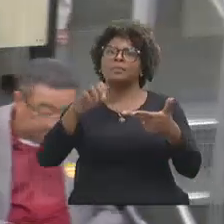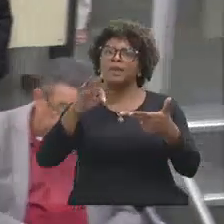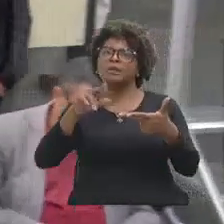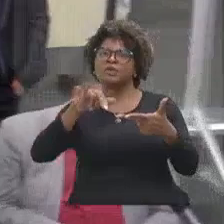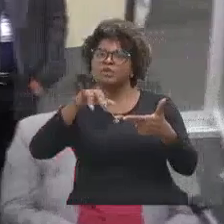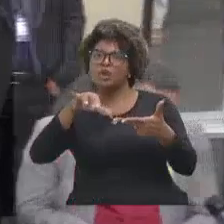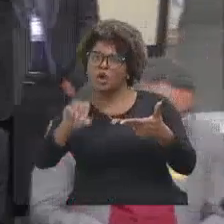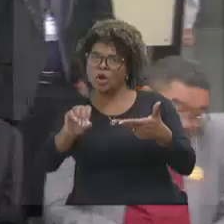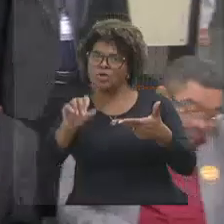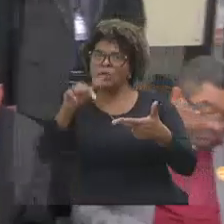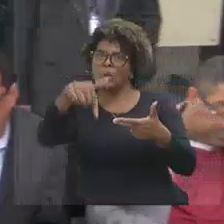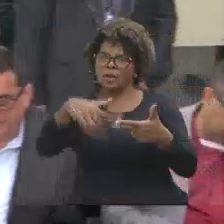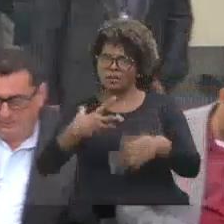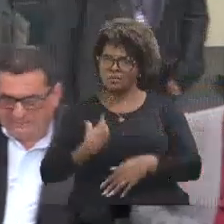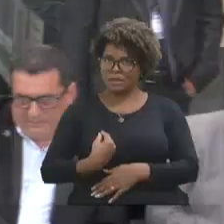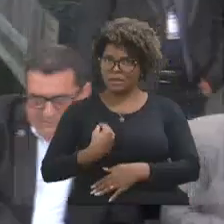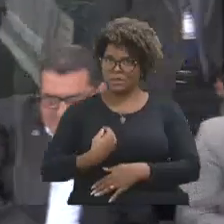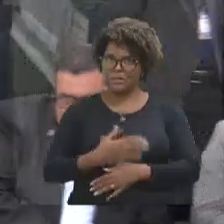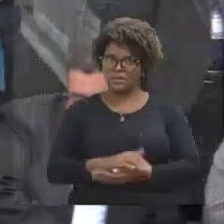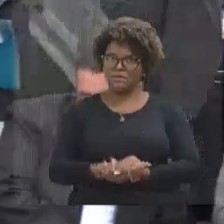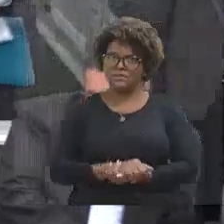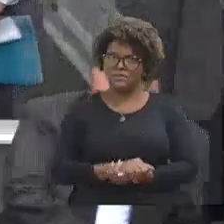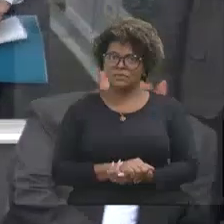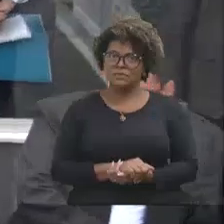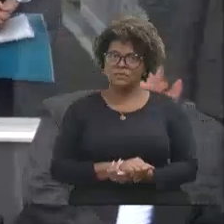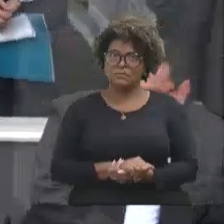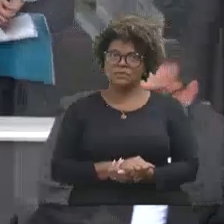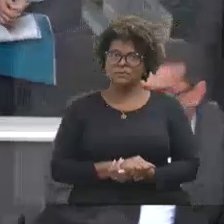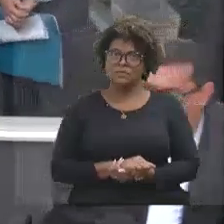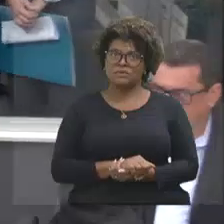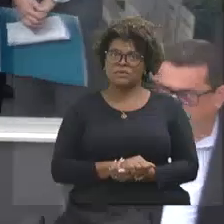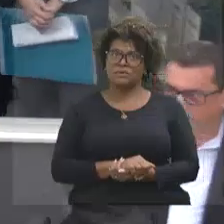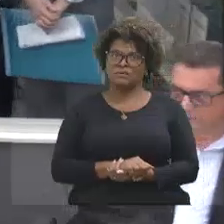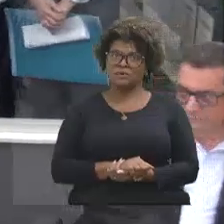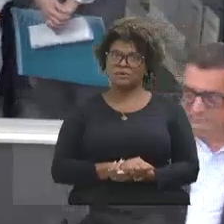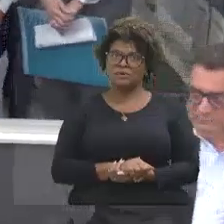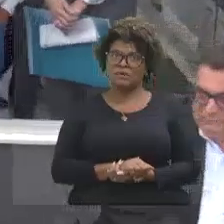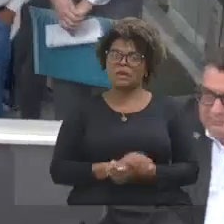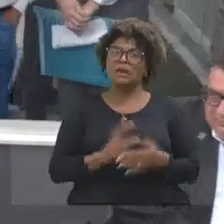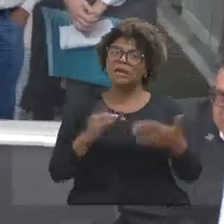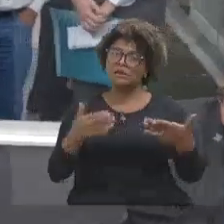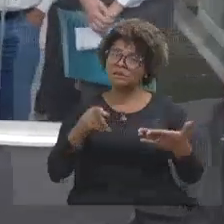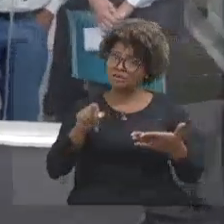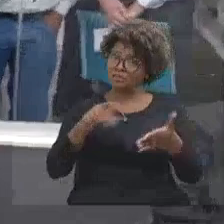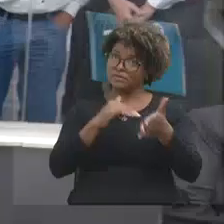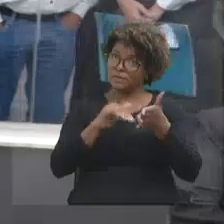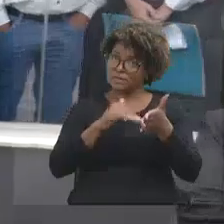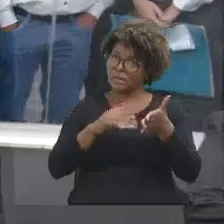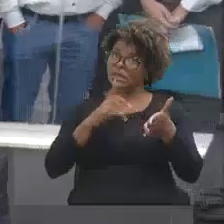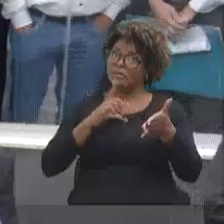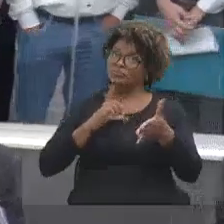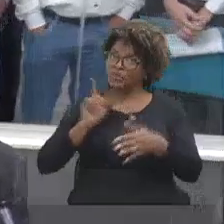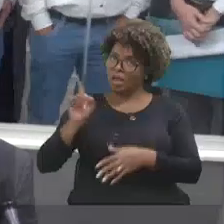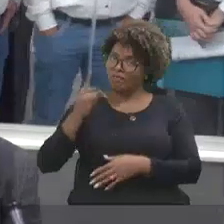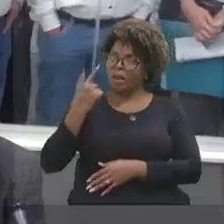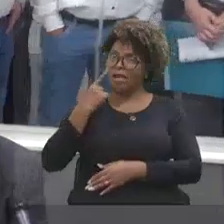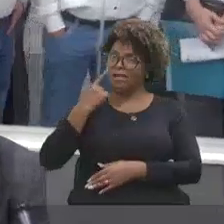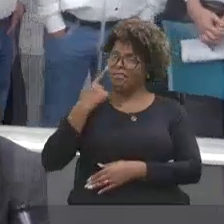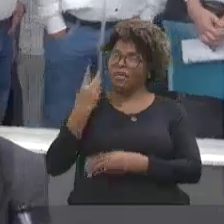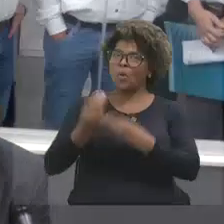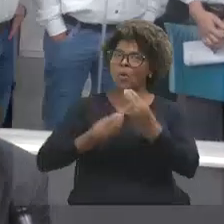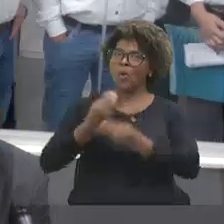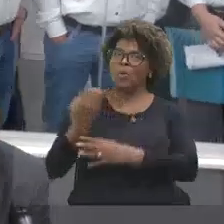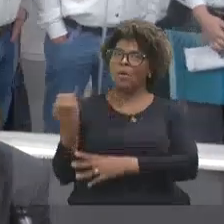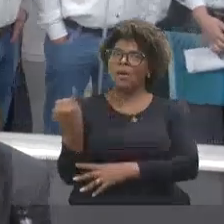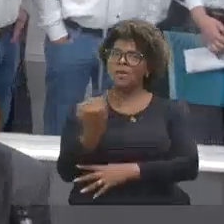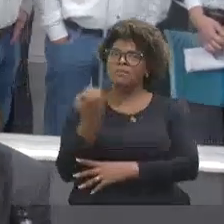E então secretários inclusive esteve lá e viu o tamanho da importância desse hospital tem